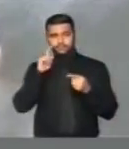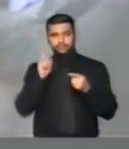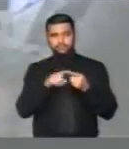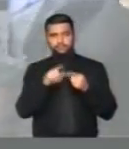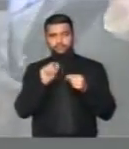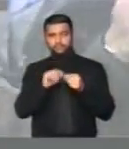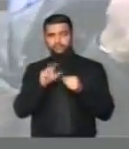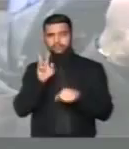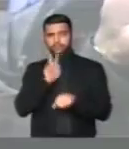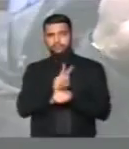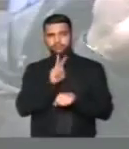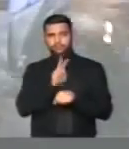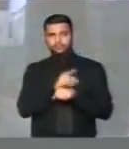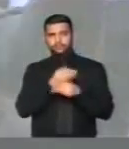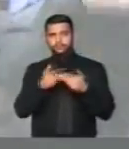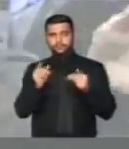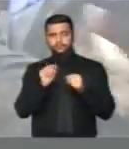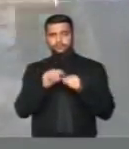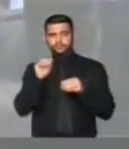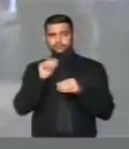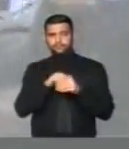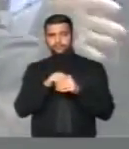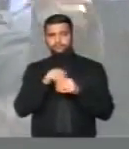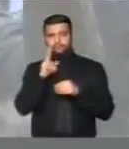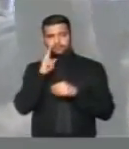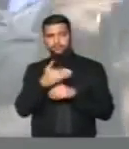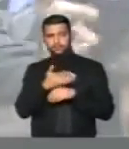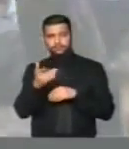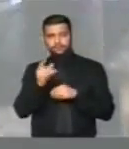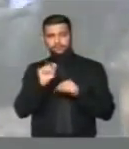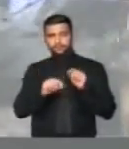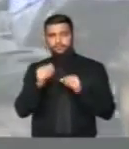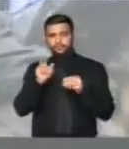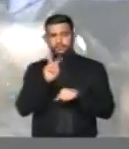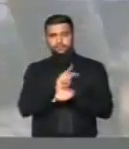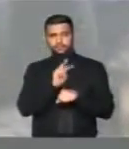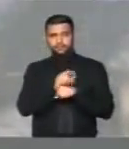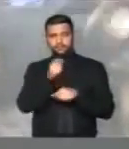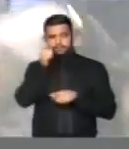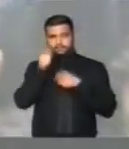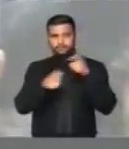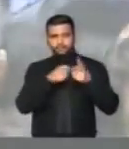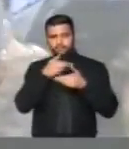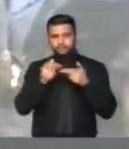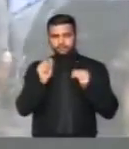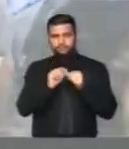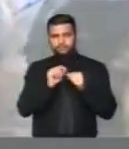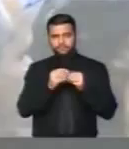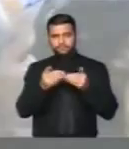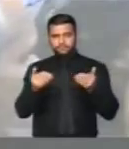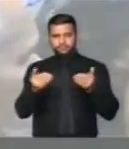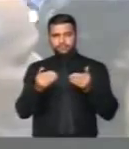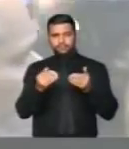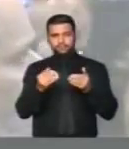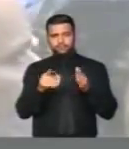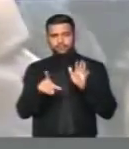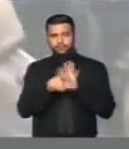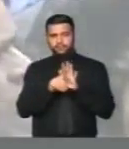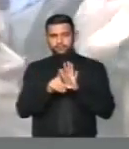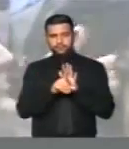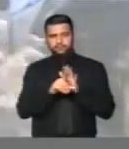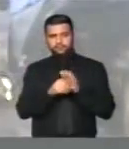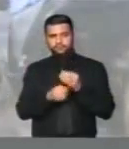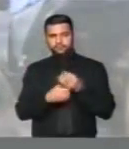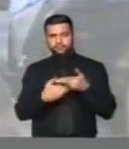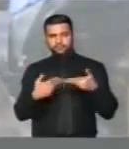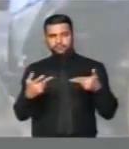mas ele fez uma defesa lá. Então vamos votar para ver quem é quem, quem defende os interesses de fazer uma lei com uma